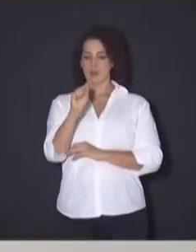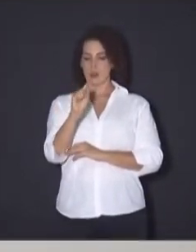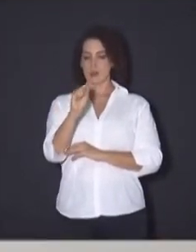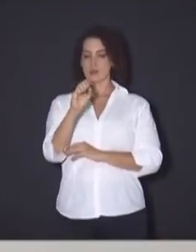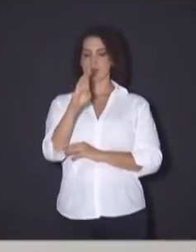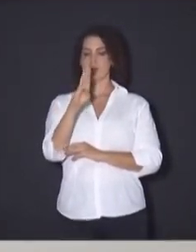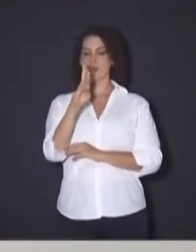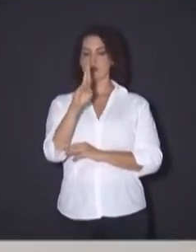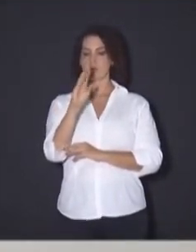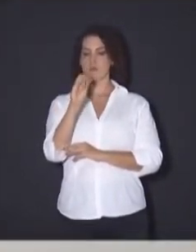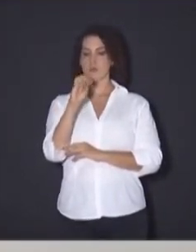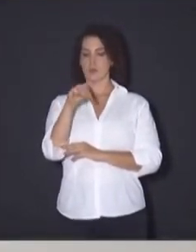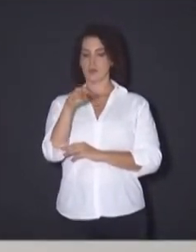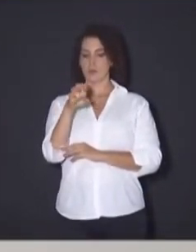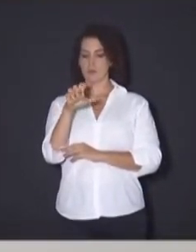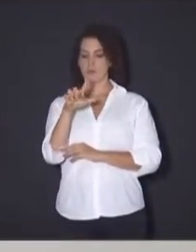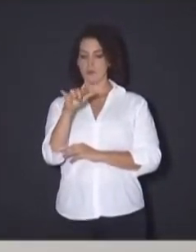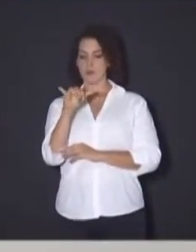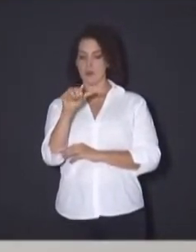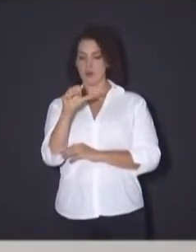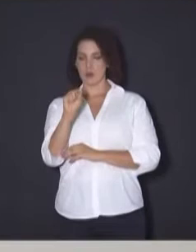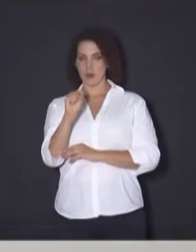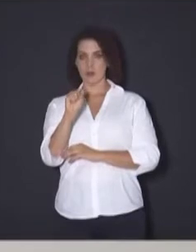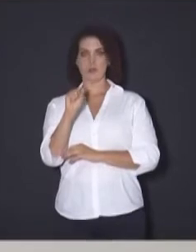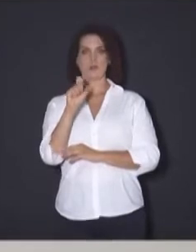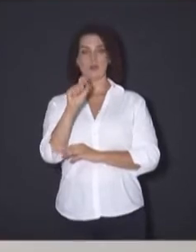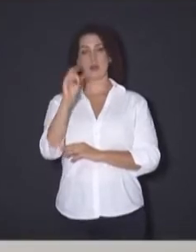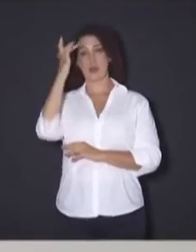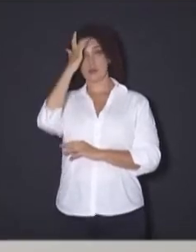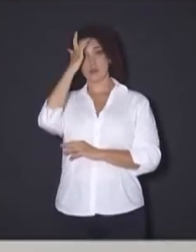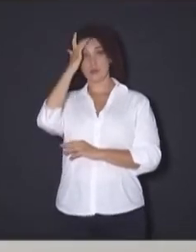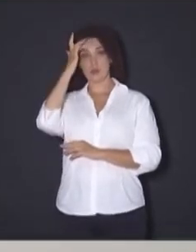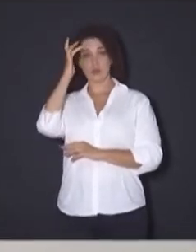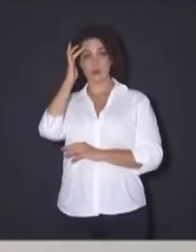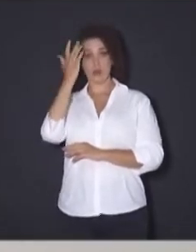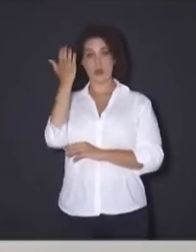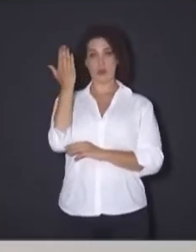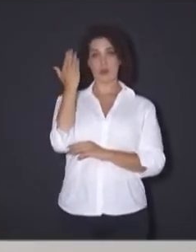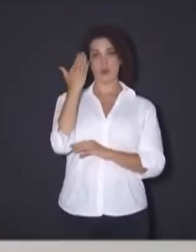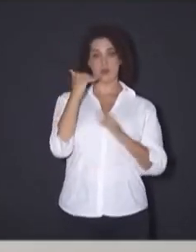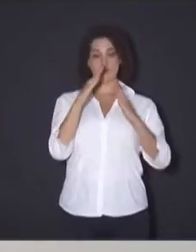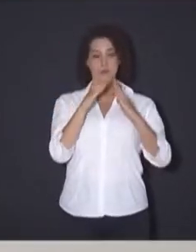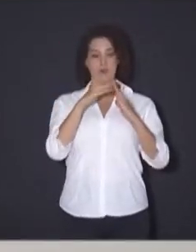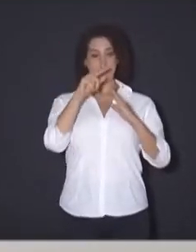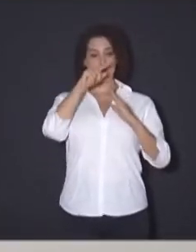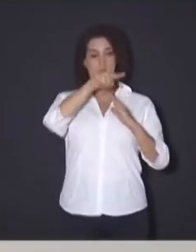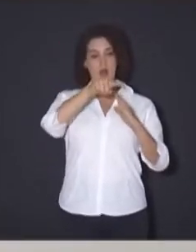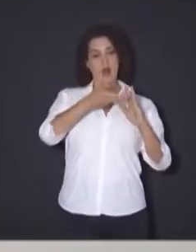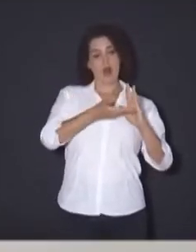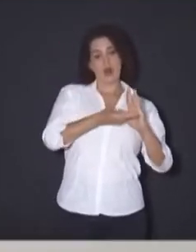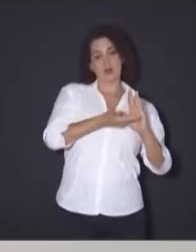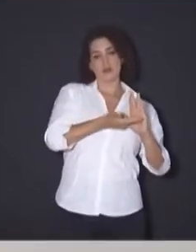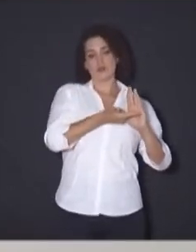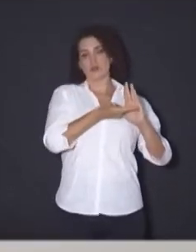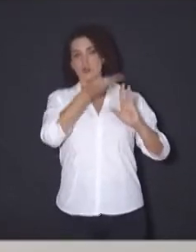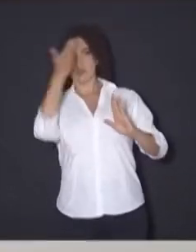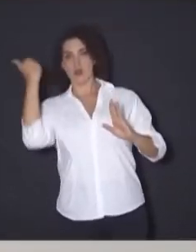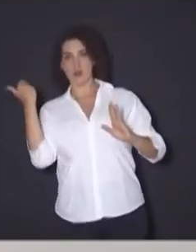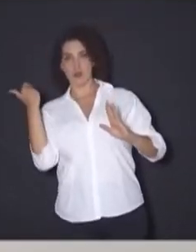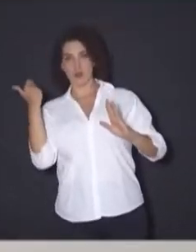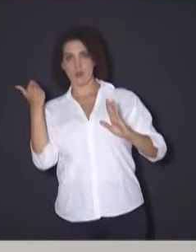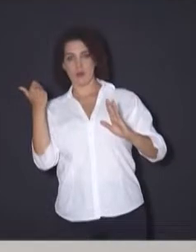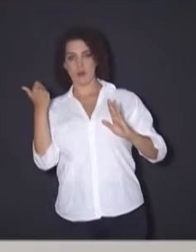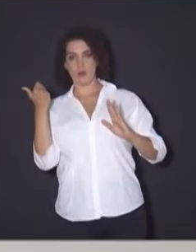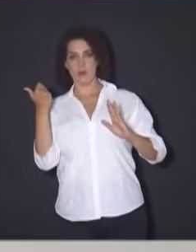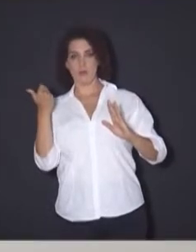territorializados de seus bairros de suas convivências dos seus convívios locais